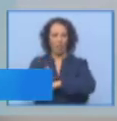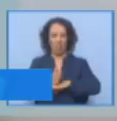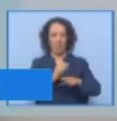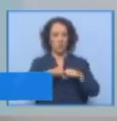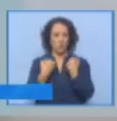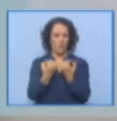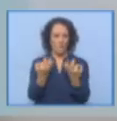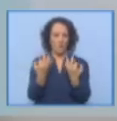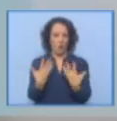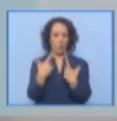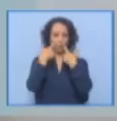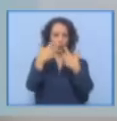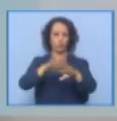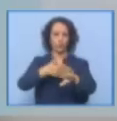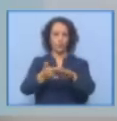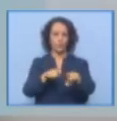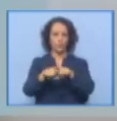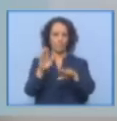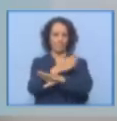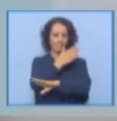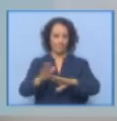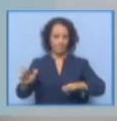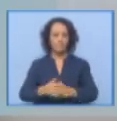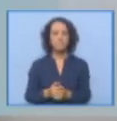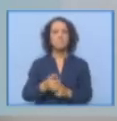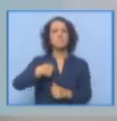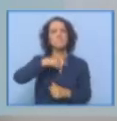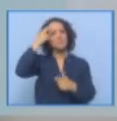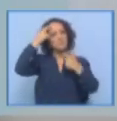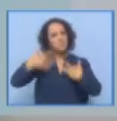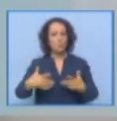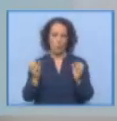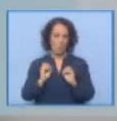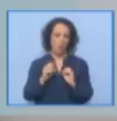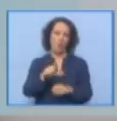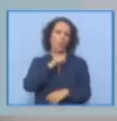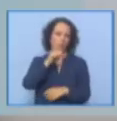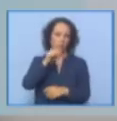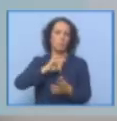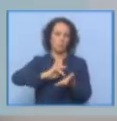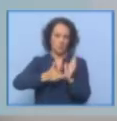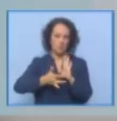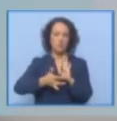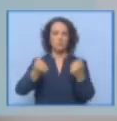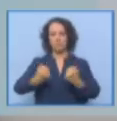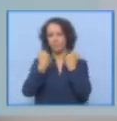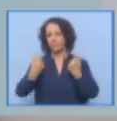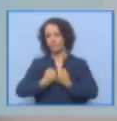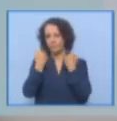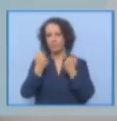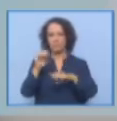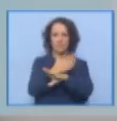social, agora também do ponto de vista político. Não é surpresa que o Brasil se fratura muitas vezes nestas